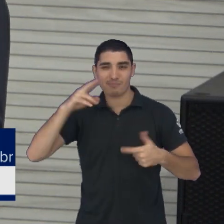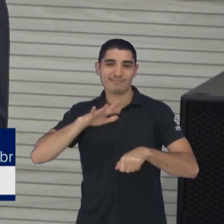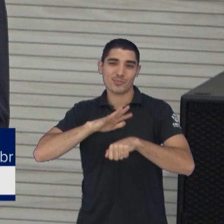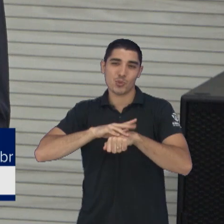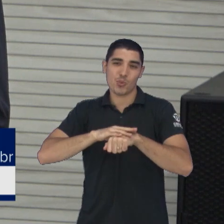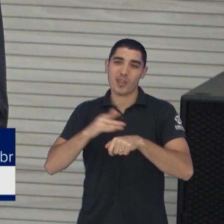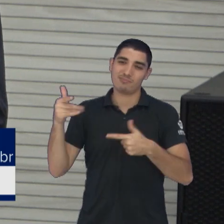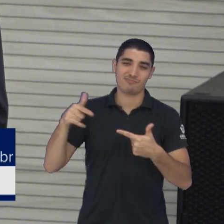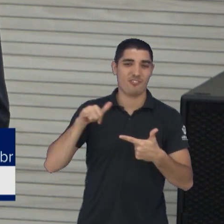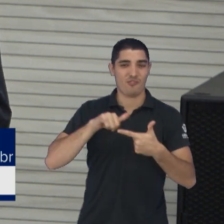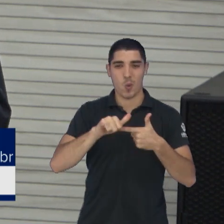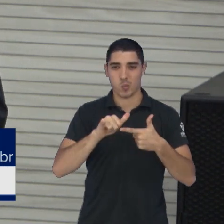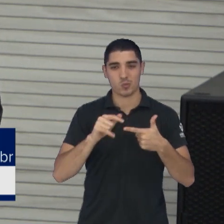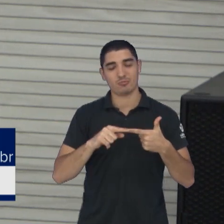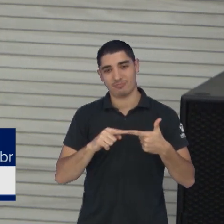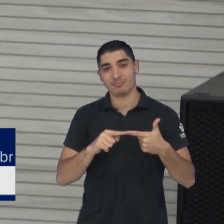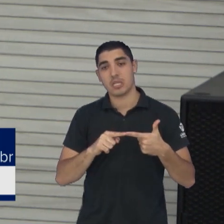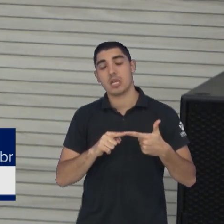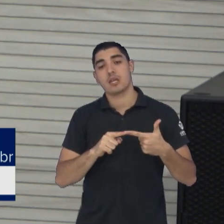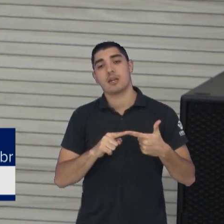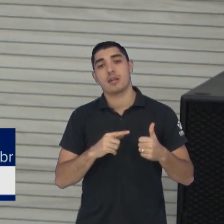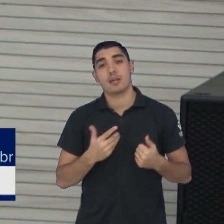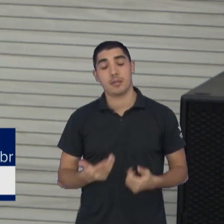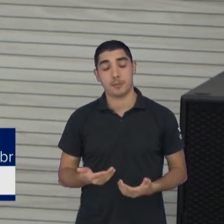vir, tivemos aqui